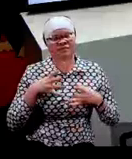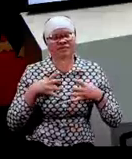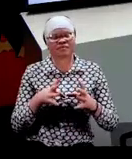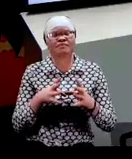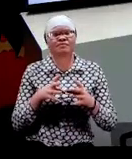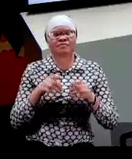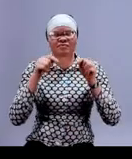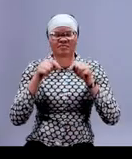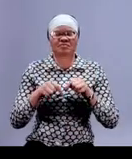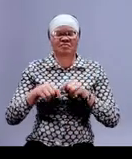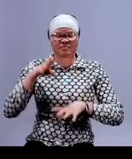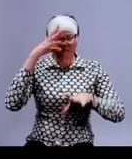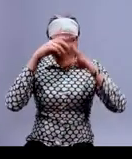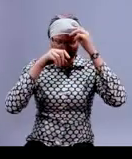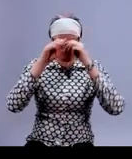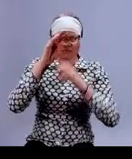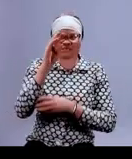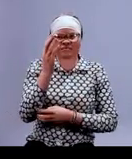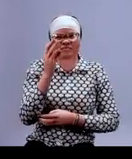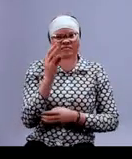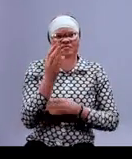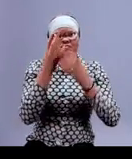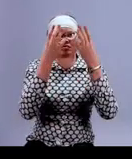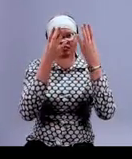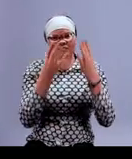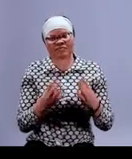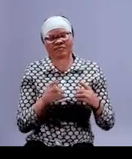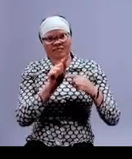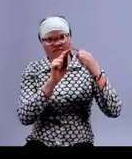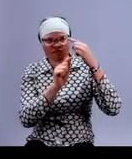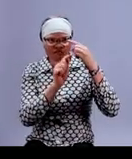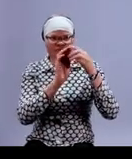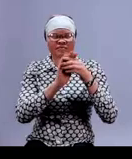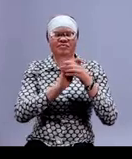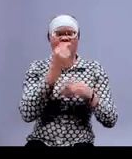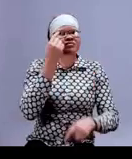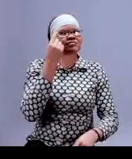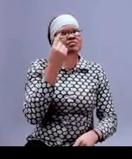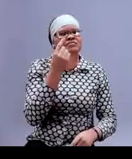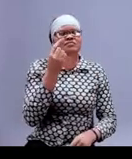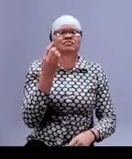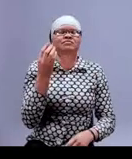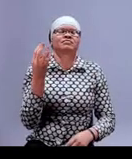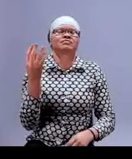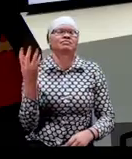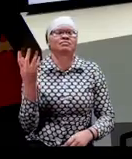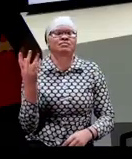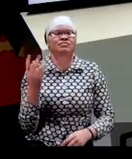vamos aprender procedimento escrito da divisão com divisor de um